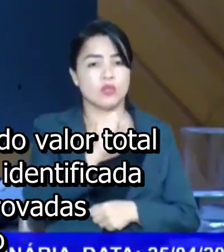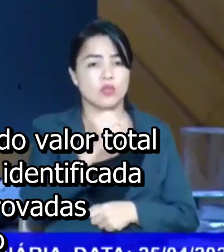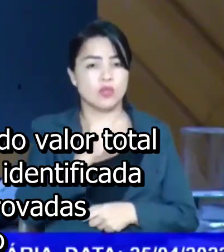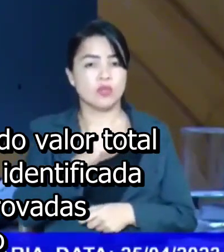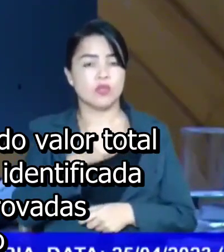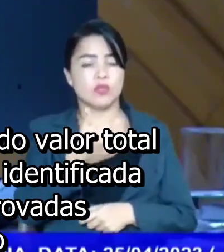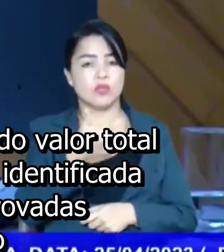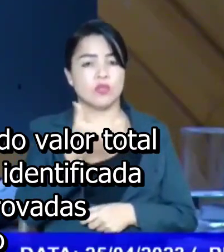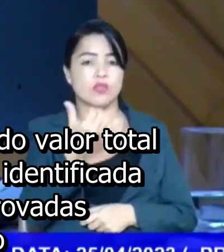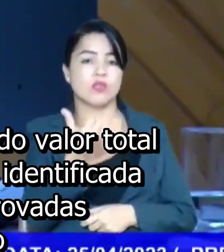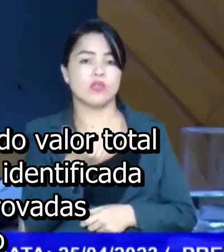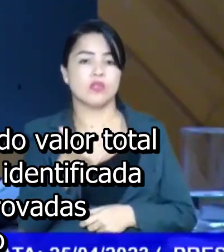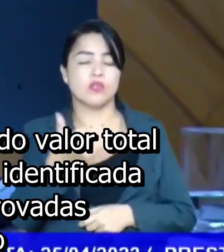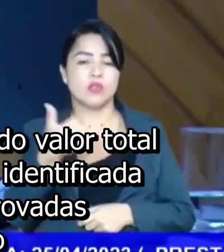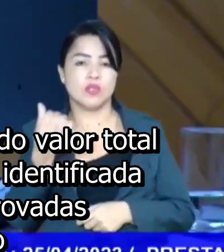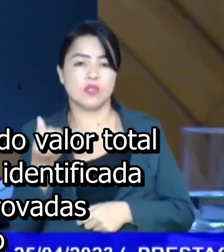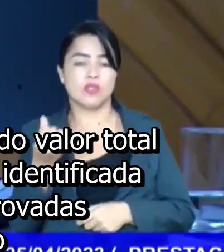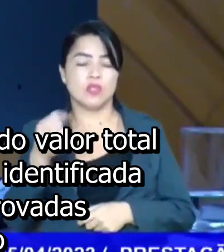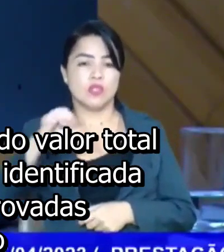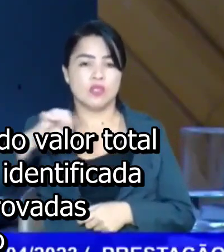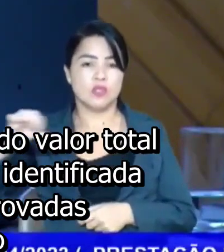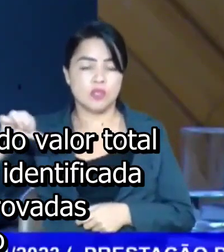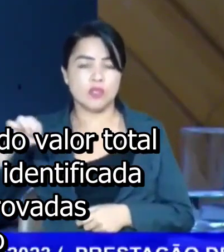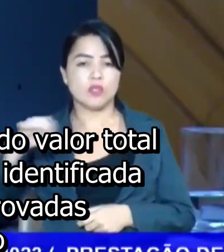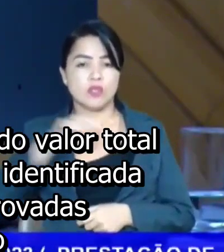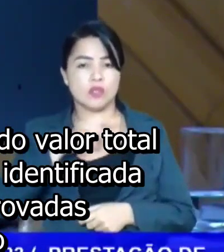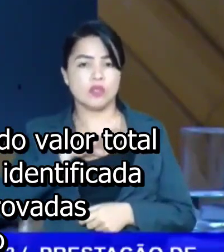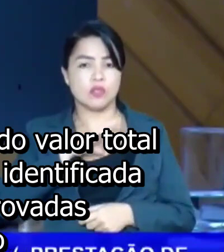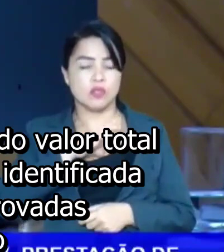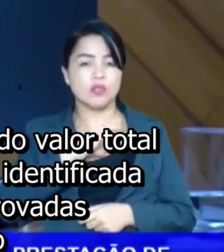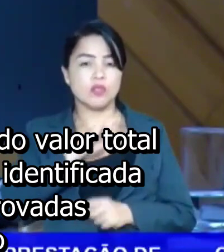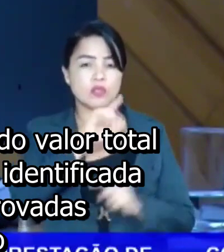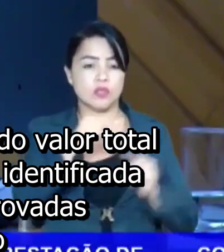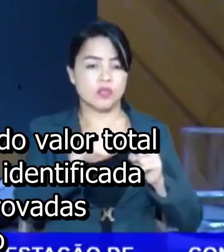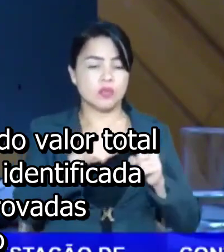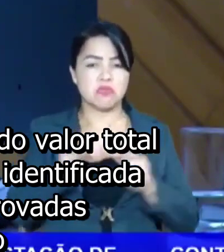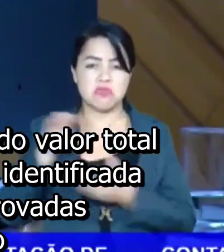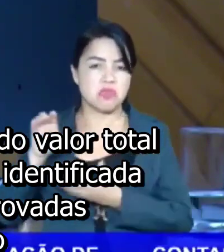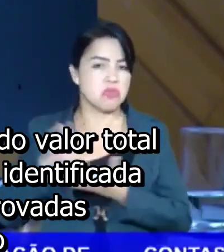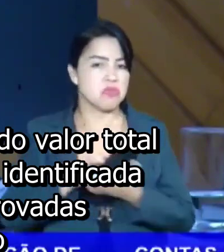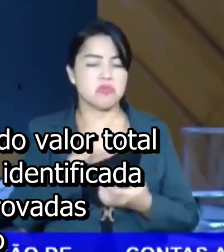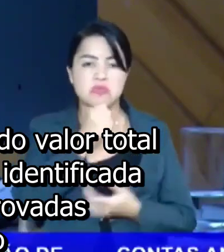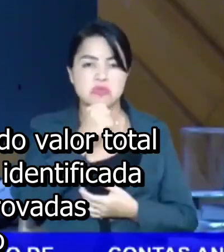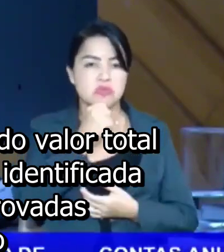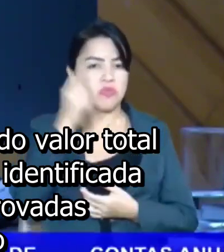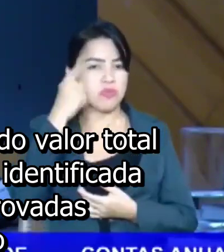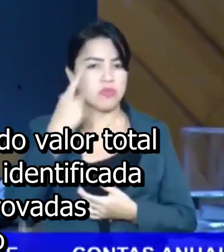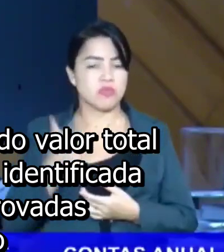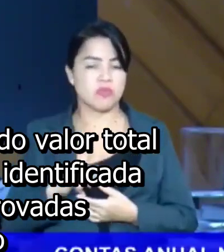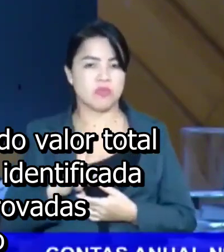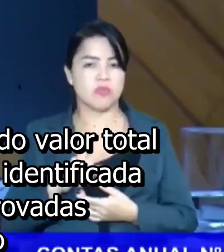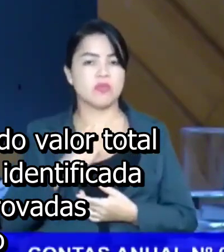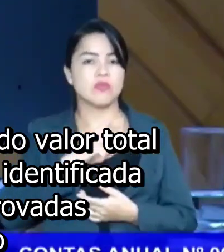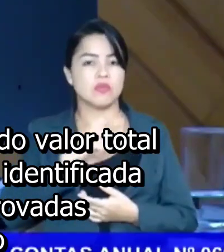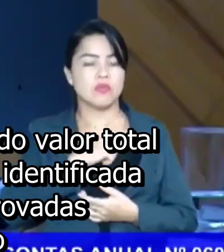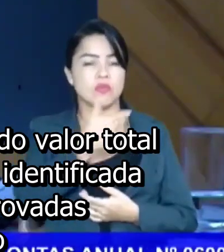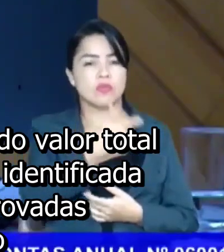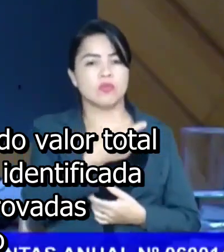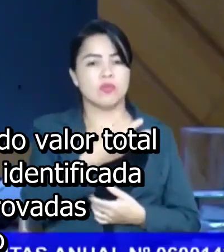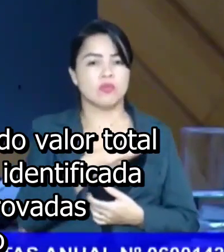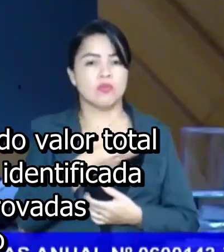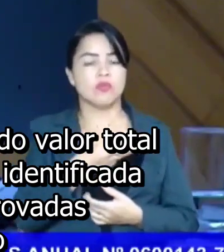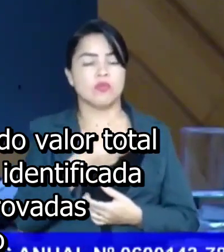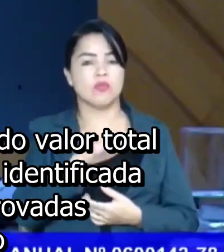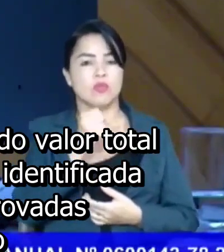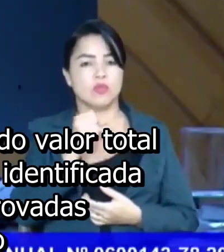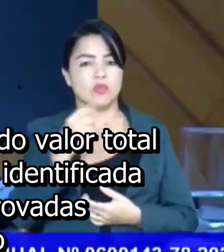38.116,99, referente aos recursos de origem não identificada, no valor de R$ 2.803,81